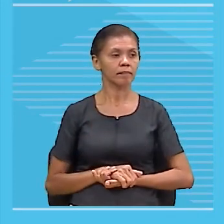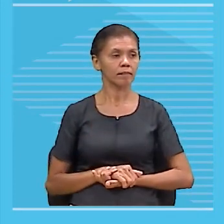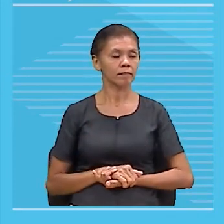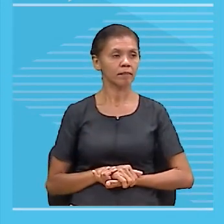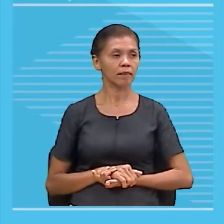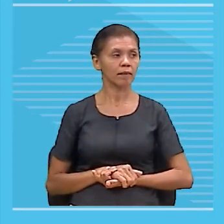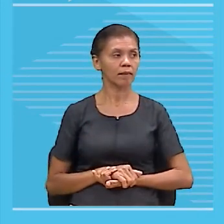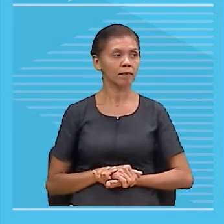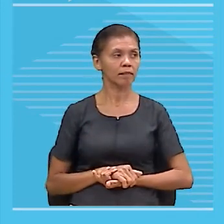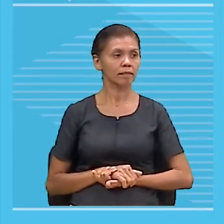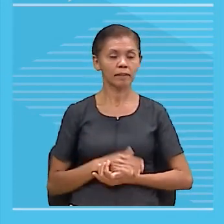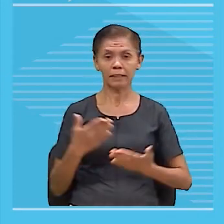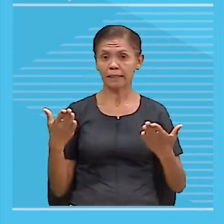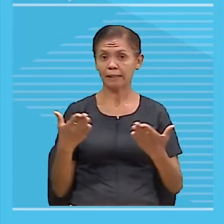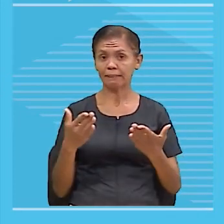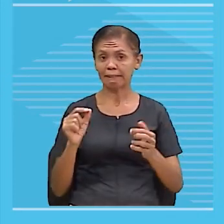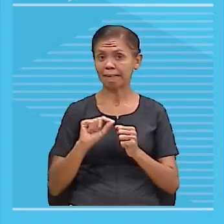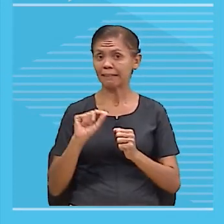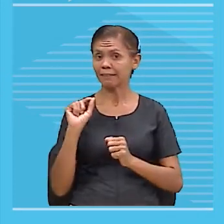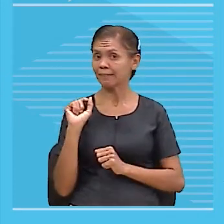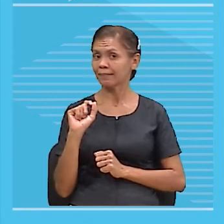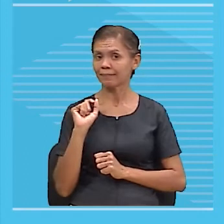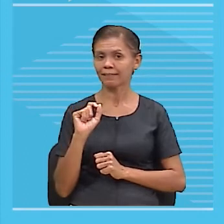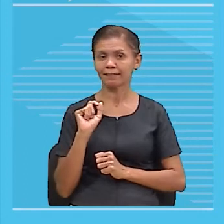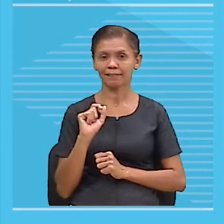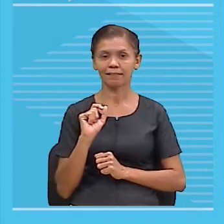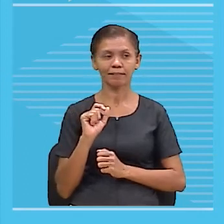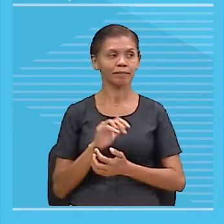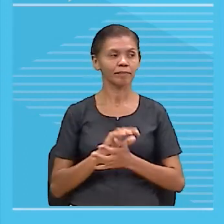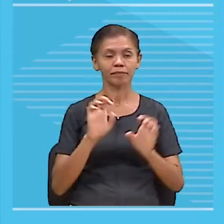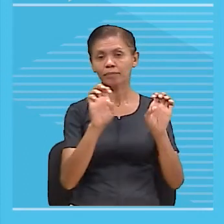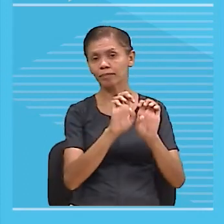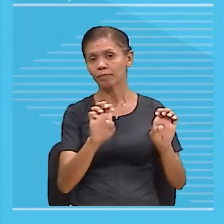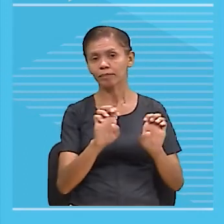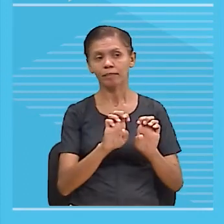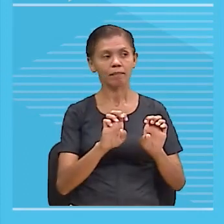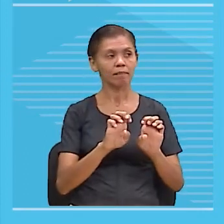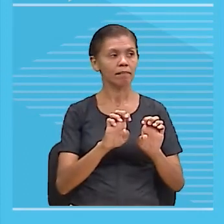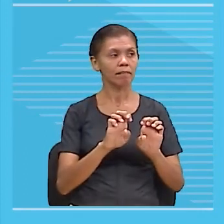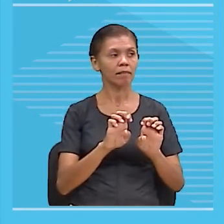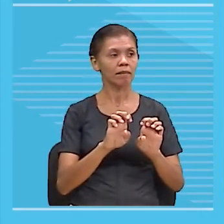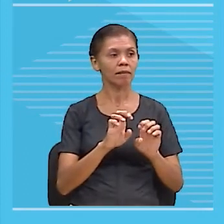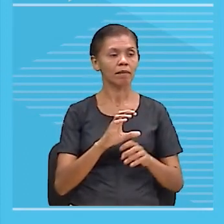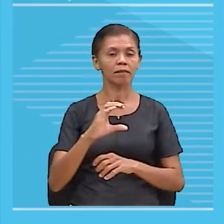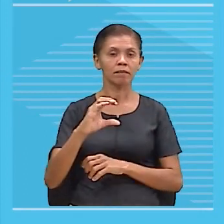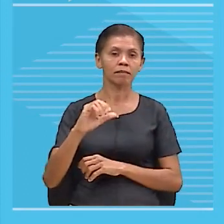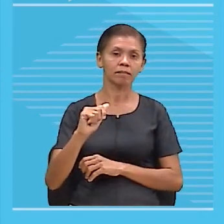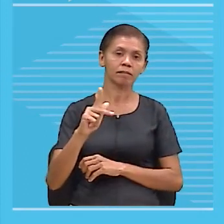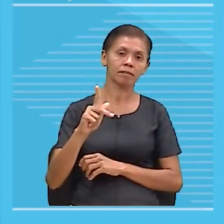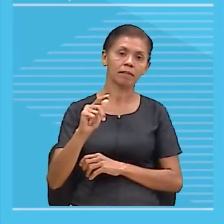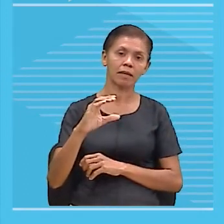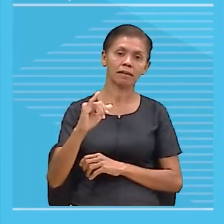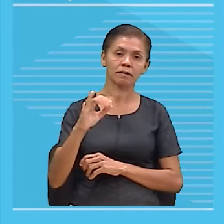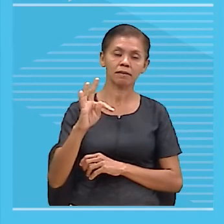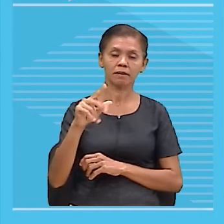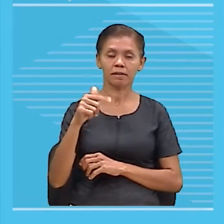E agora, professor, o que a gente vai fazer? A expressão da capacitância depende da